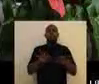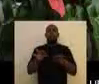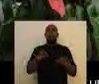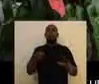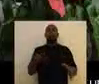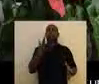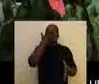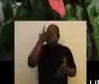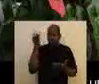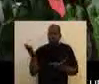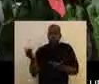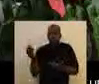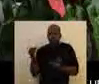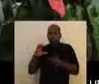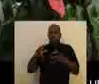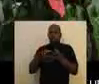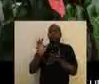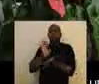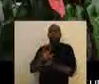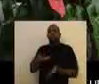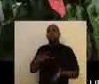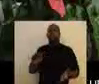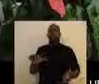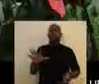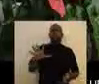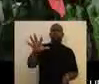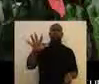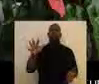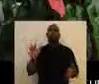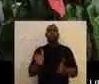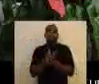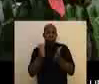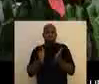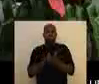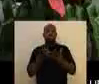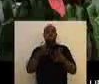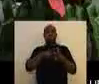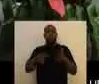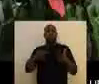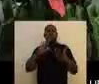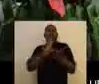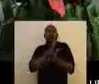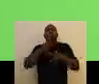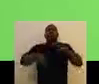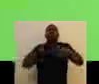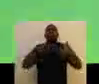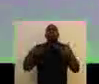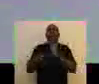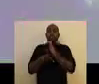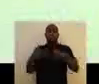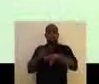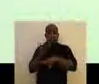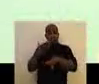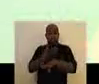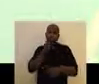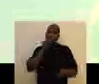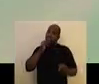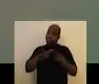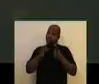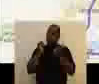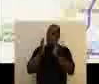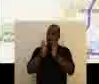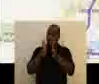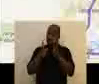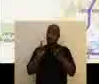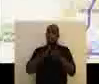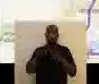nas mídias acessíveis, como por exemplo Libras, a língua de sinais brasileira, e audiodescrição. Mapa da cidade do Rio de Janeiro.